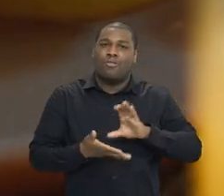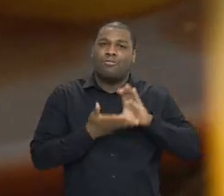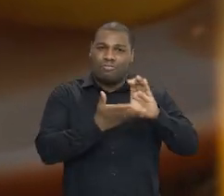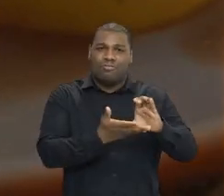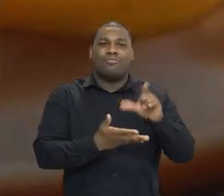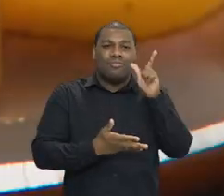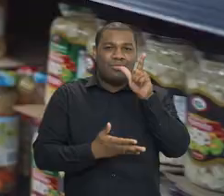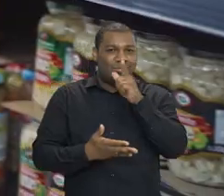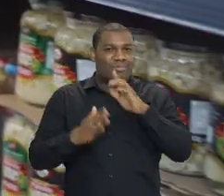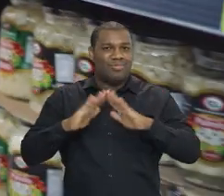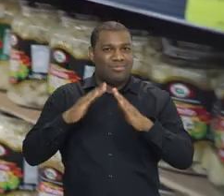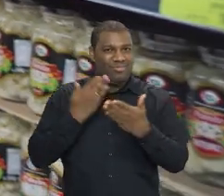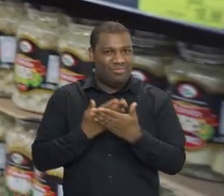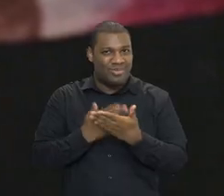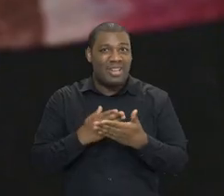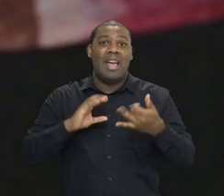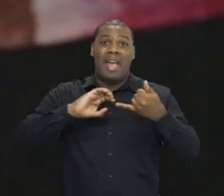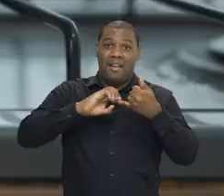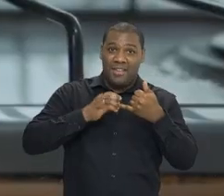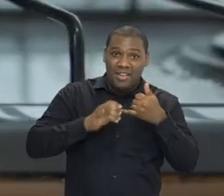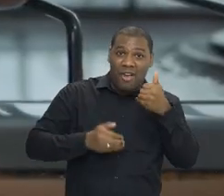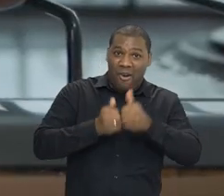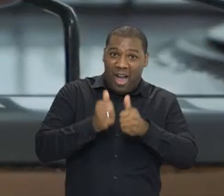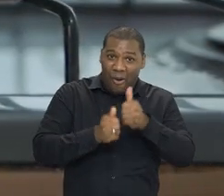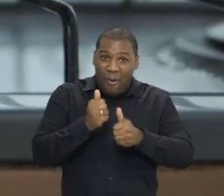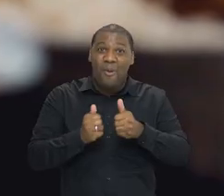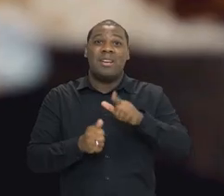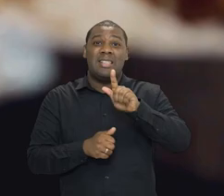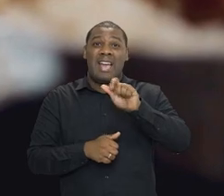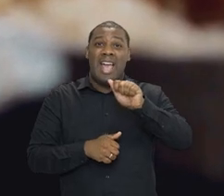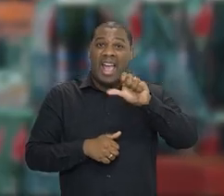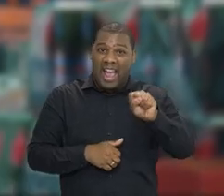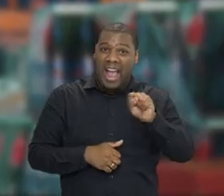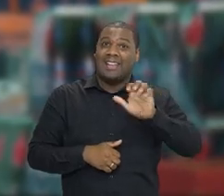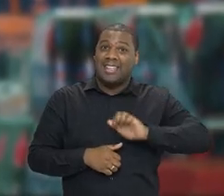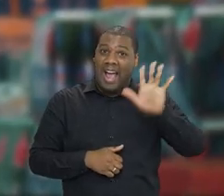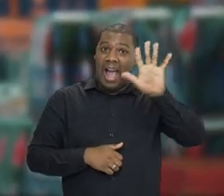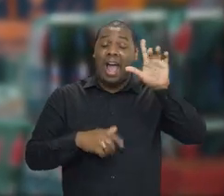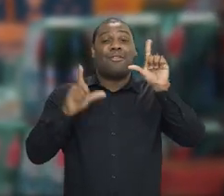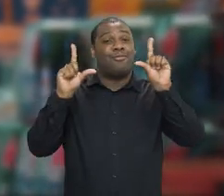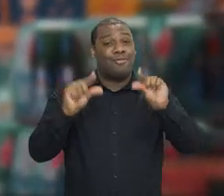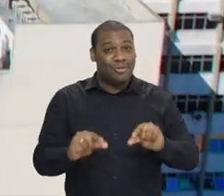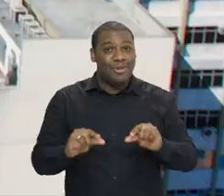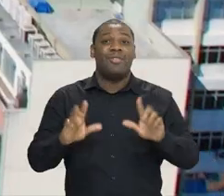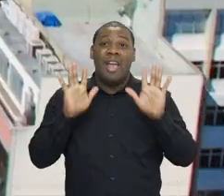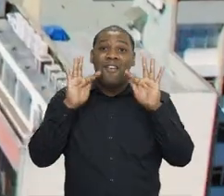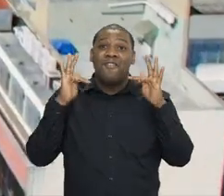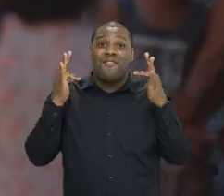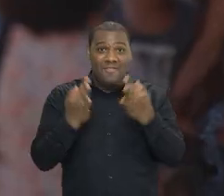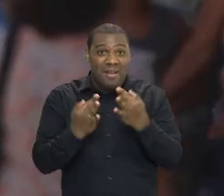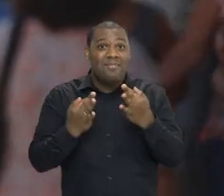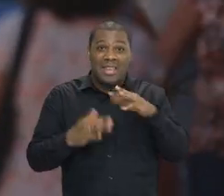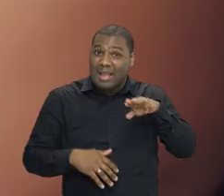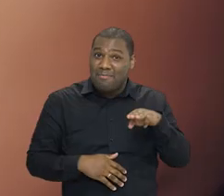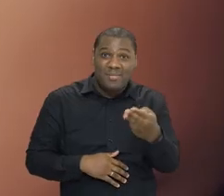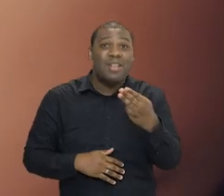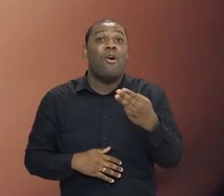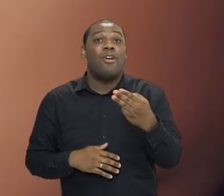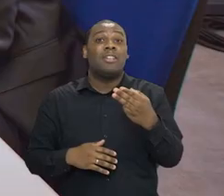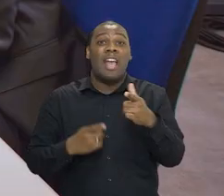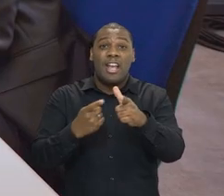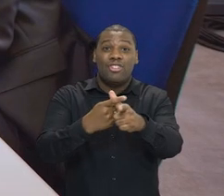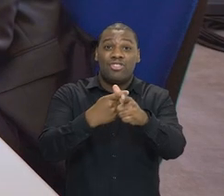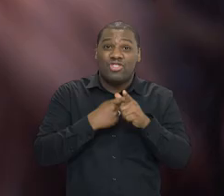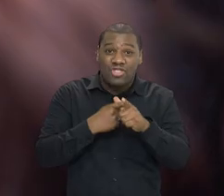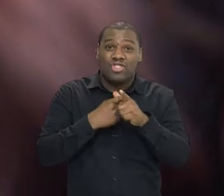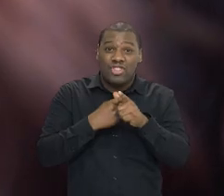o feijão, o óleo de cozinha, o botijão de gás, tudo ficou mais acessível. Milhões de famílias estão negociando suas